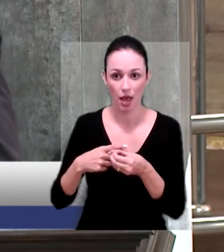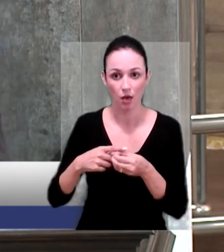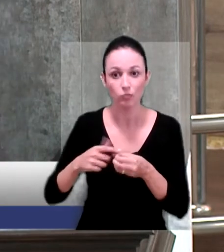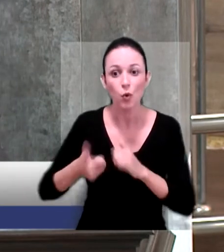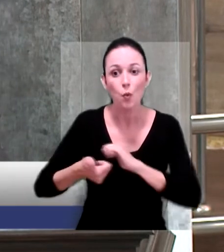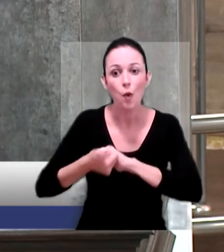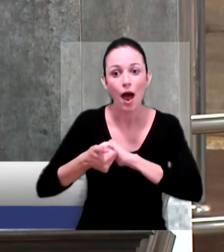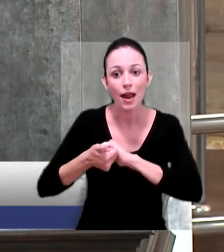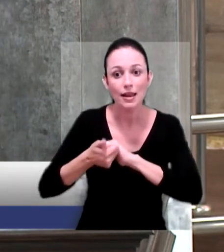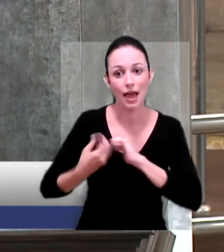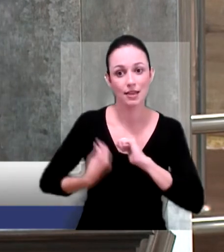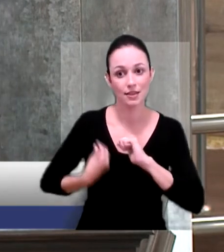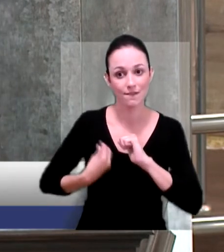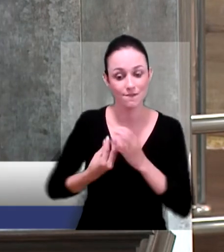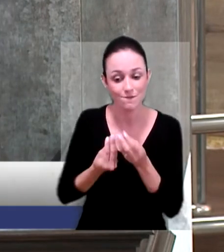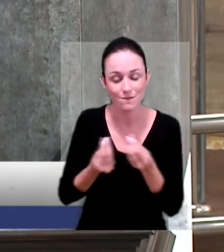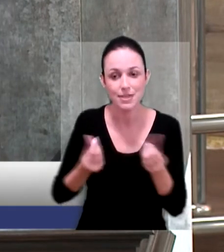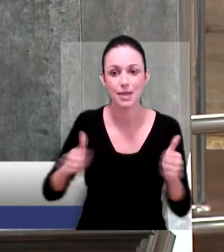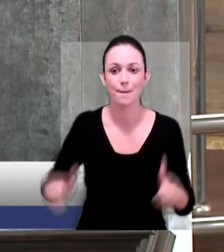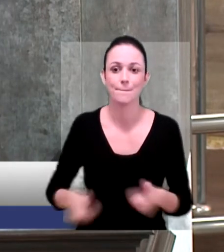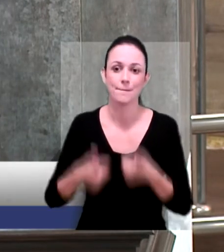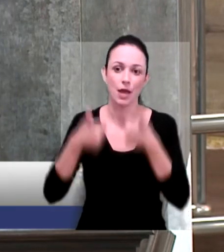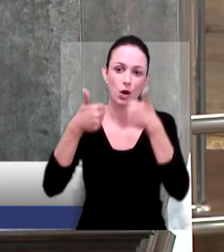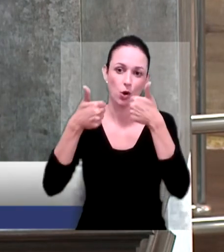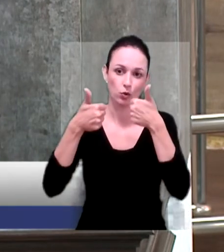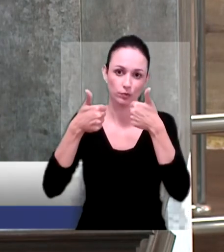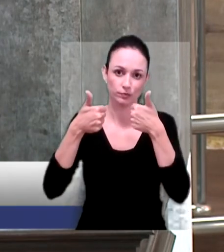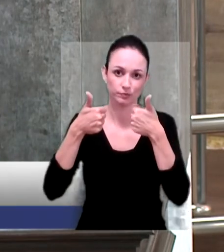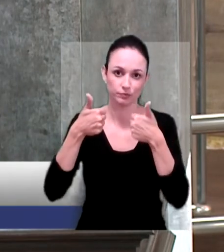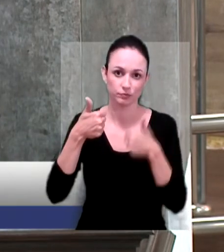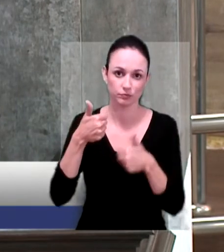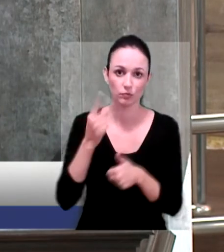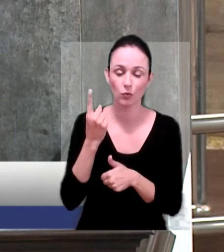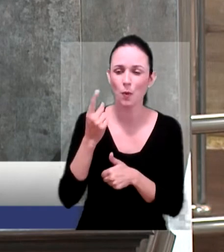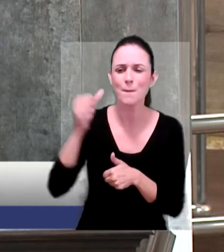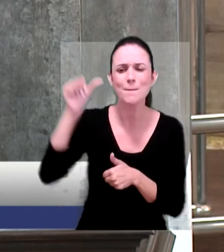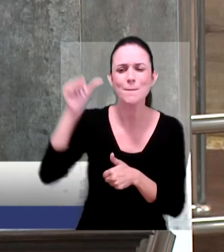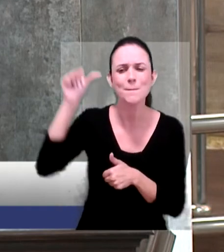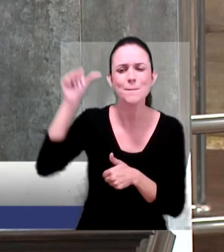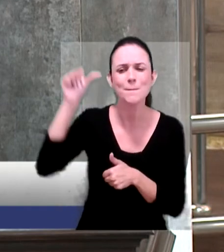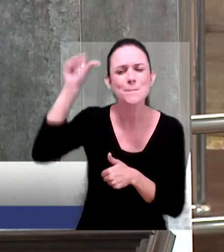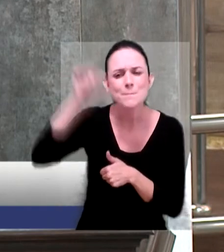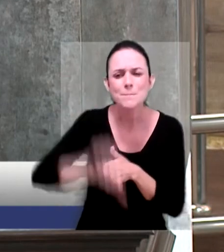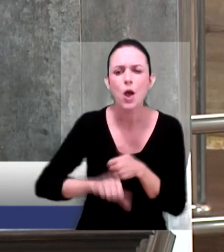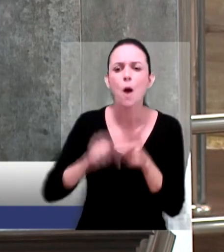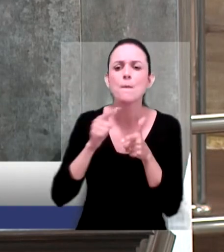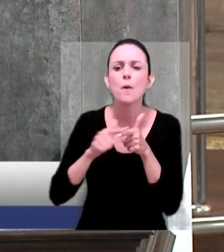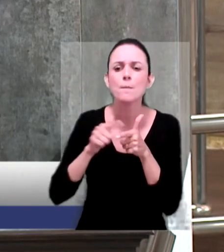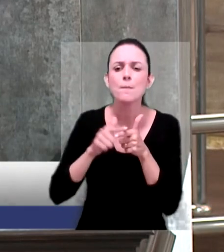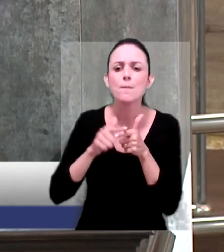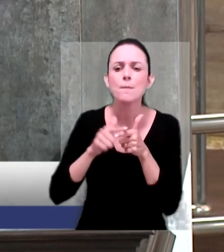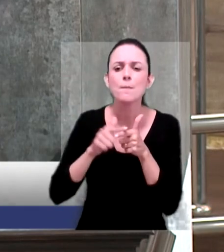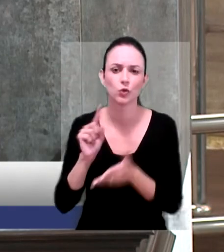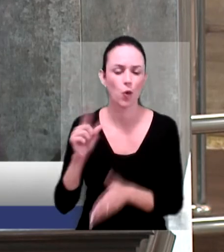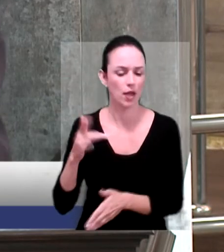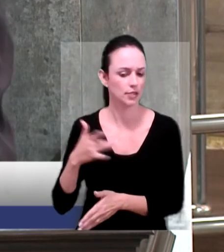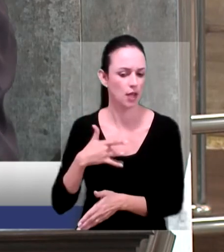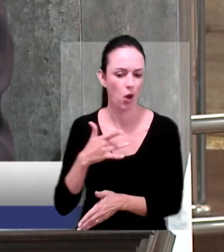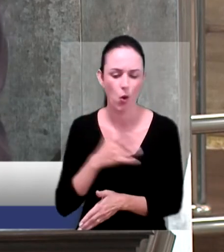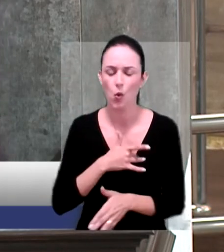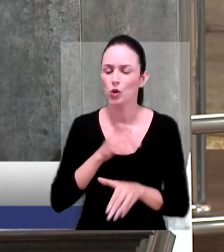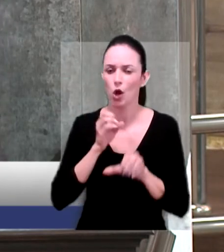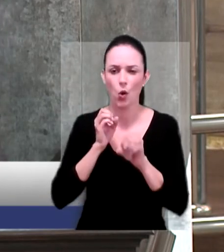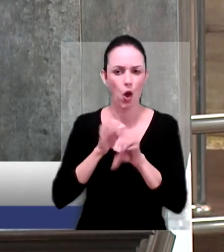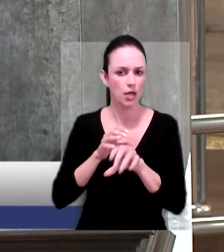recadinho, pior problema que Potunduva está passando hoje no momento. Não é saúde, não é educação, não